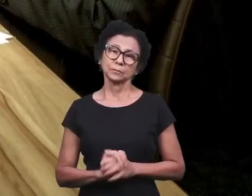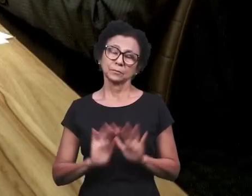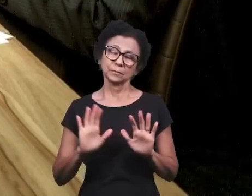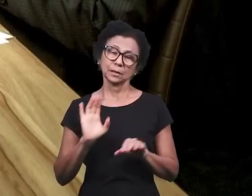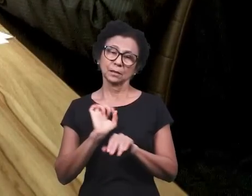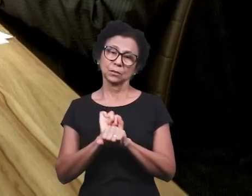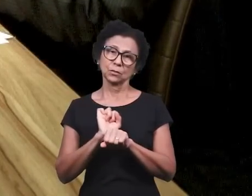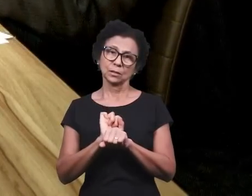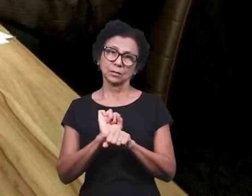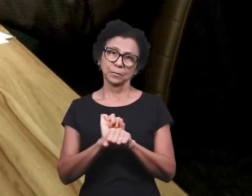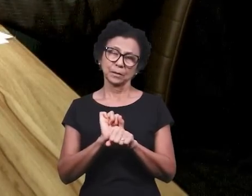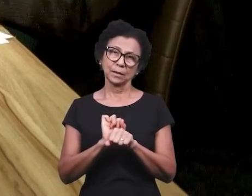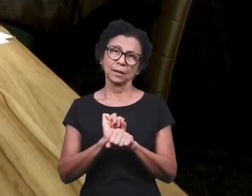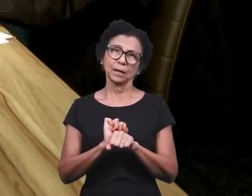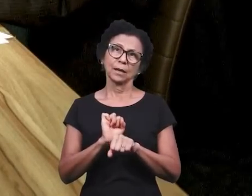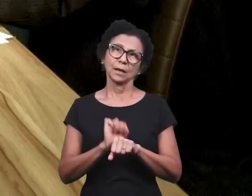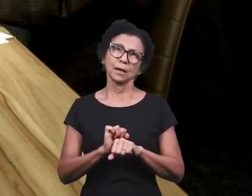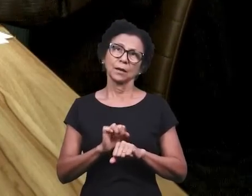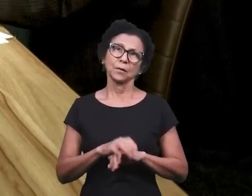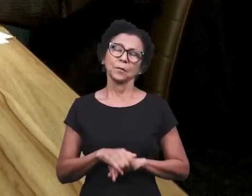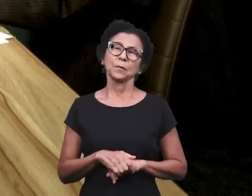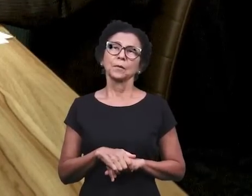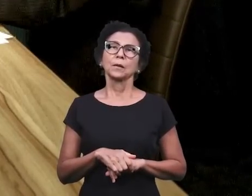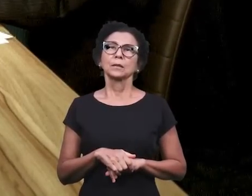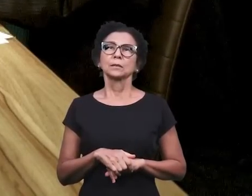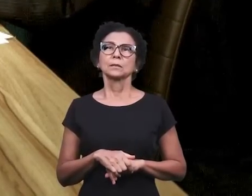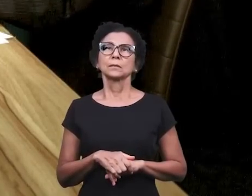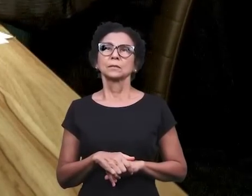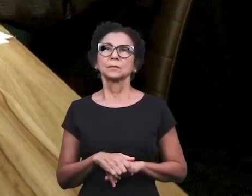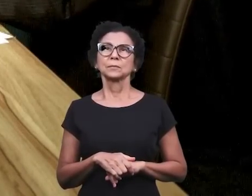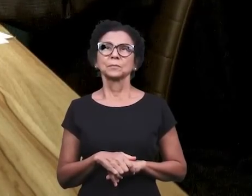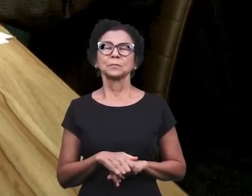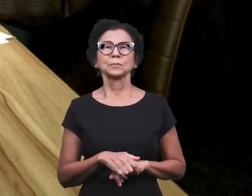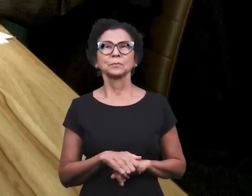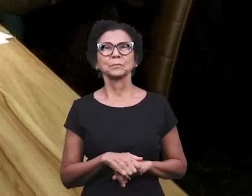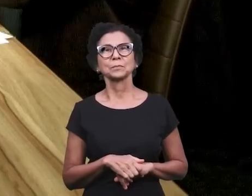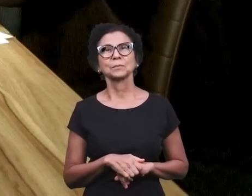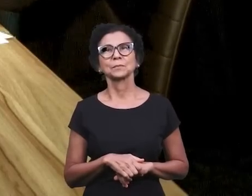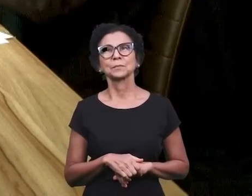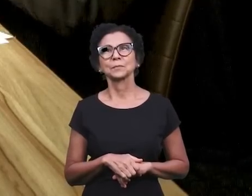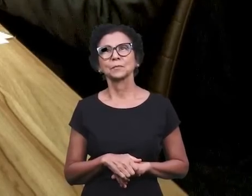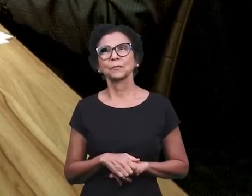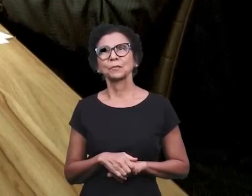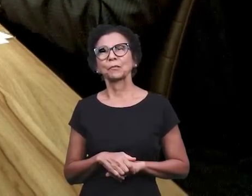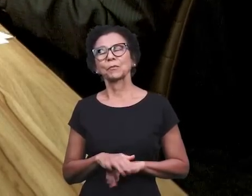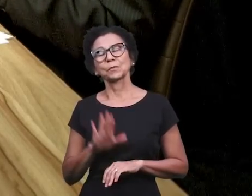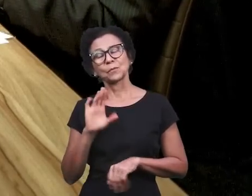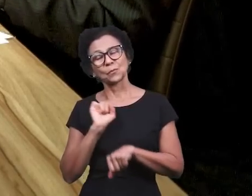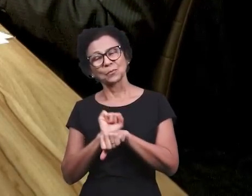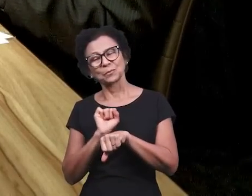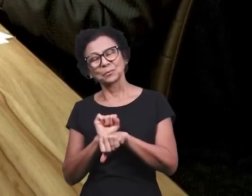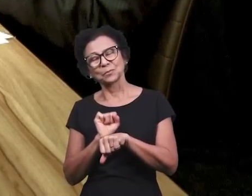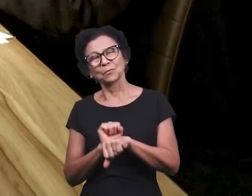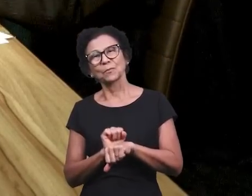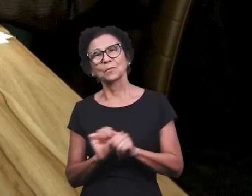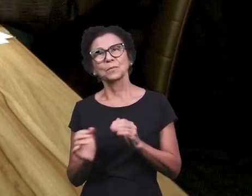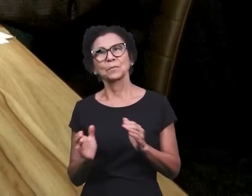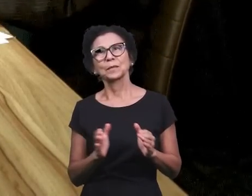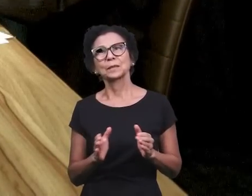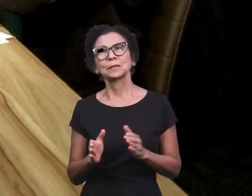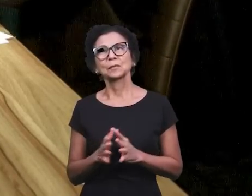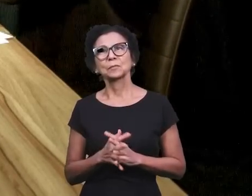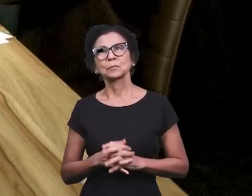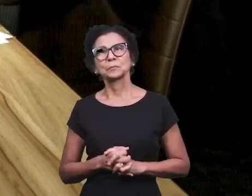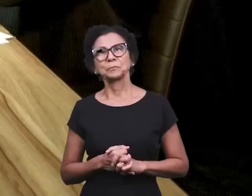seria nomeado. Até porque havia uma pessoa chamada Urias, né? Nome bíblico aí, né?